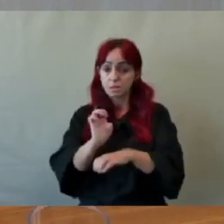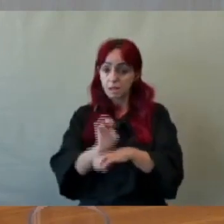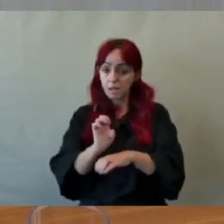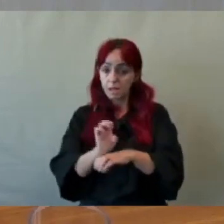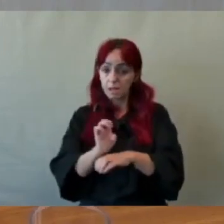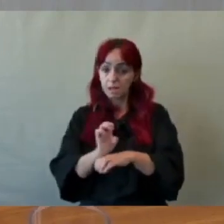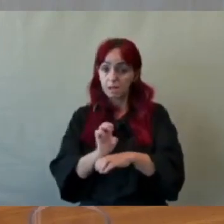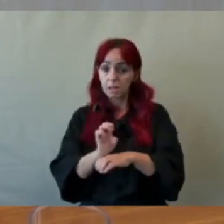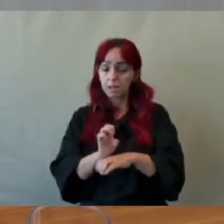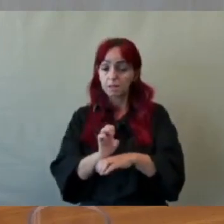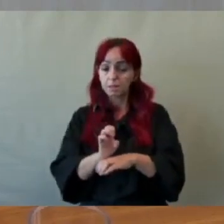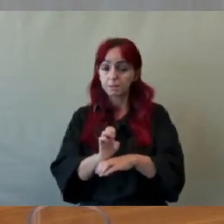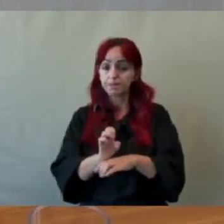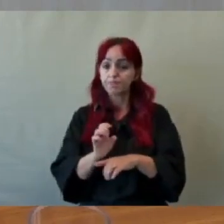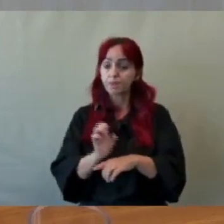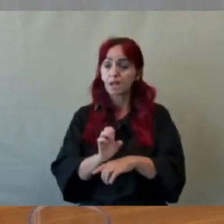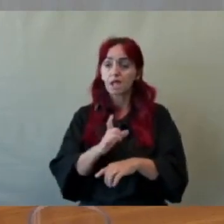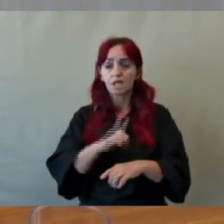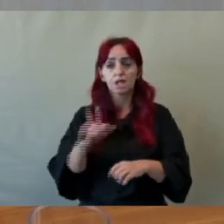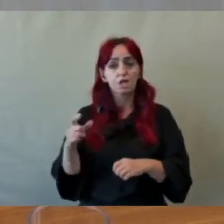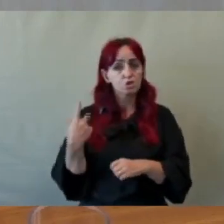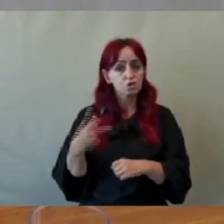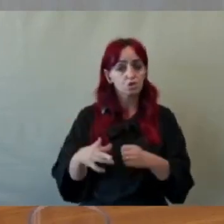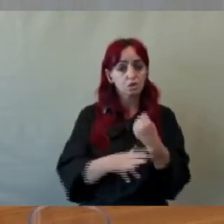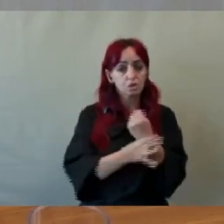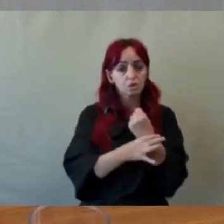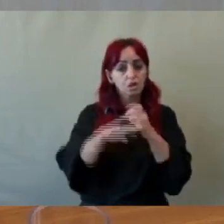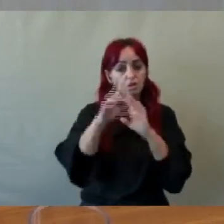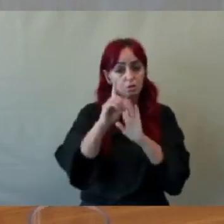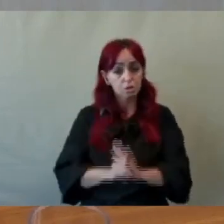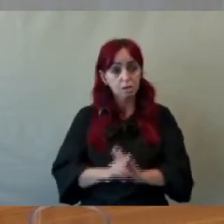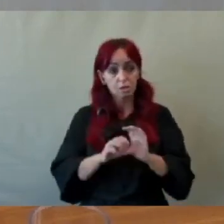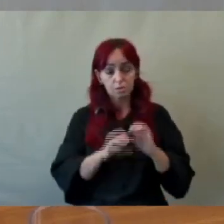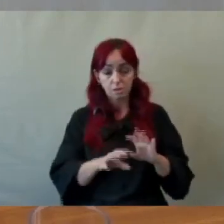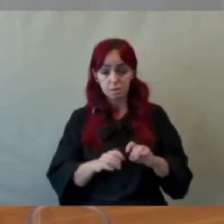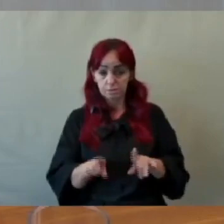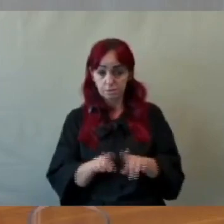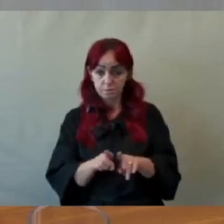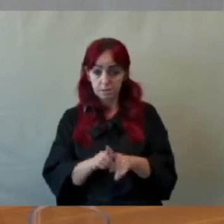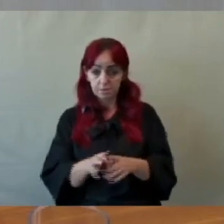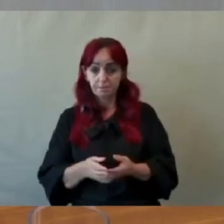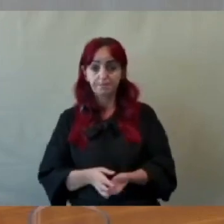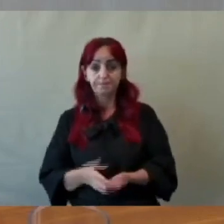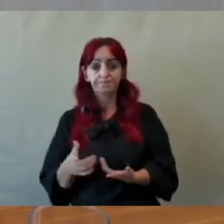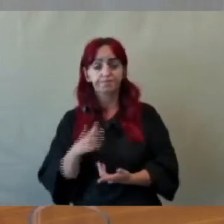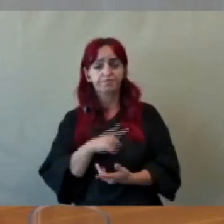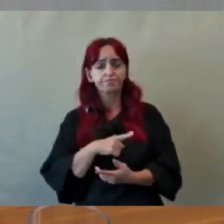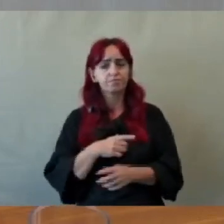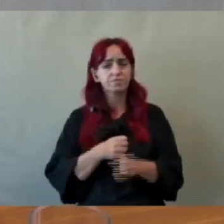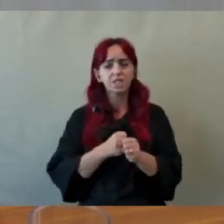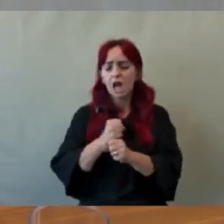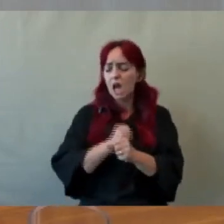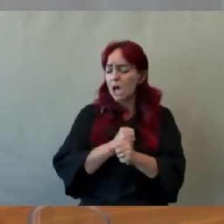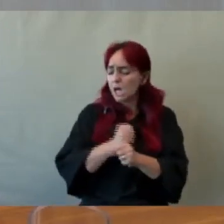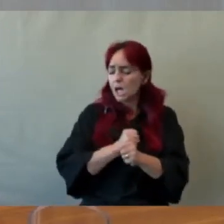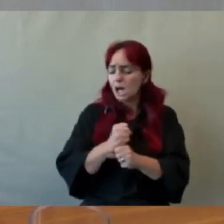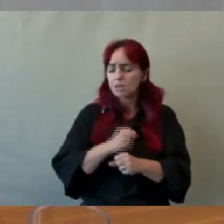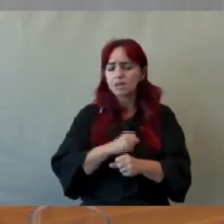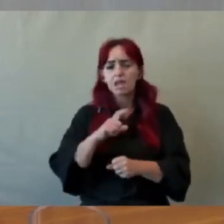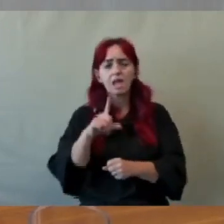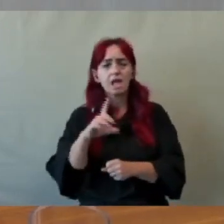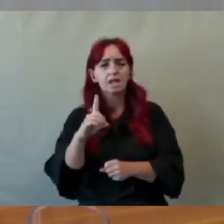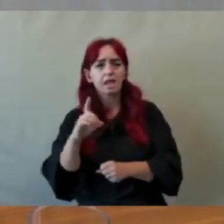seu bem-estar, a sua segurança e o seu direito à educação? Quantos anos nós temos de LDBem? Quantos anos, né? Nós já